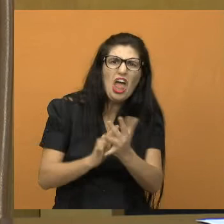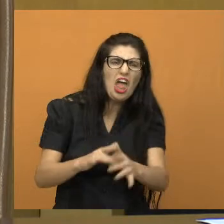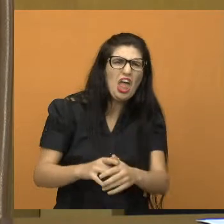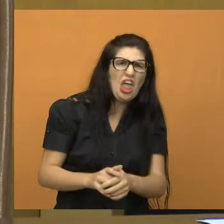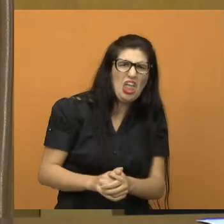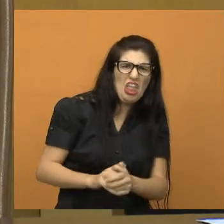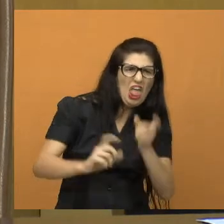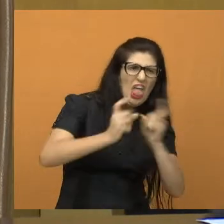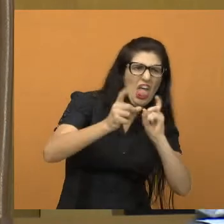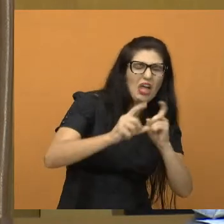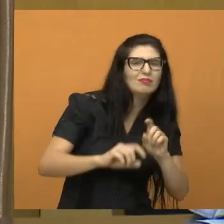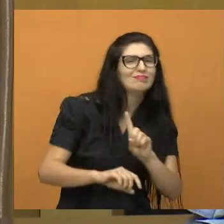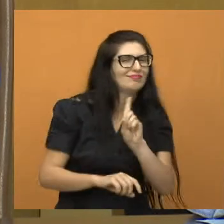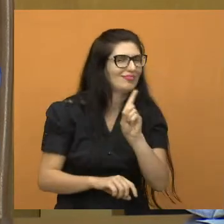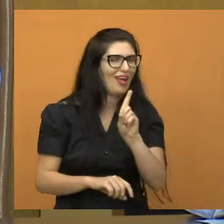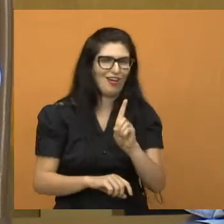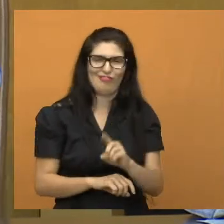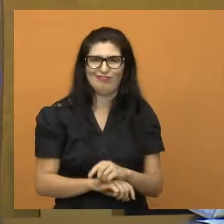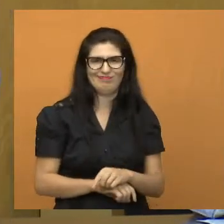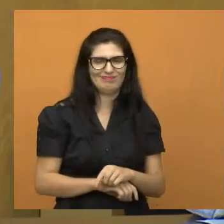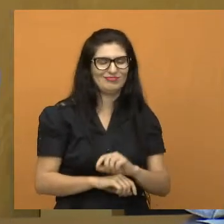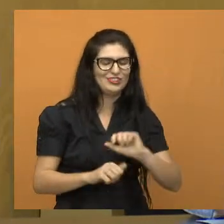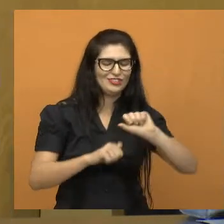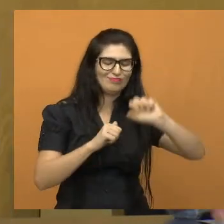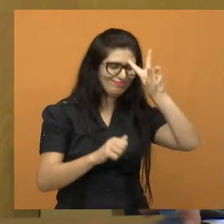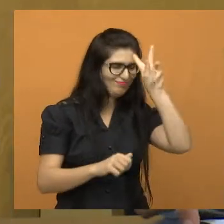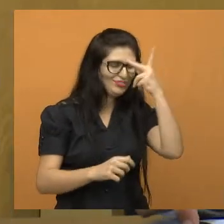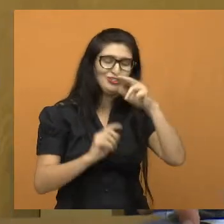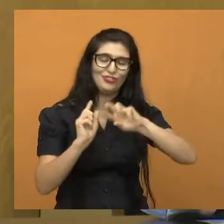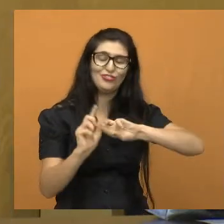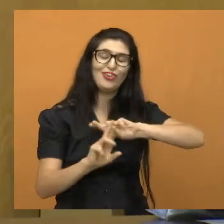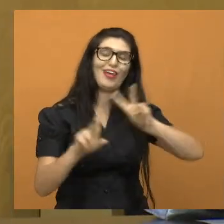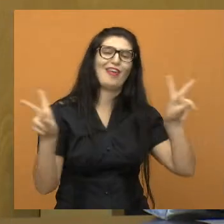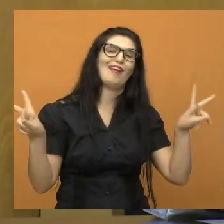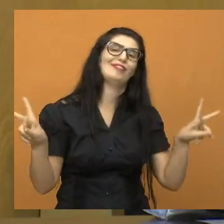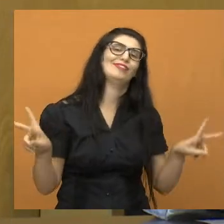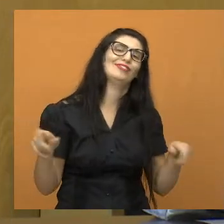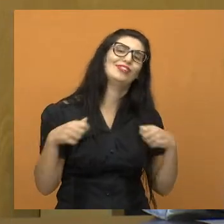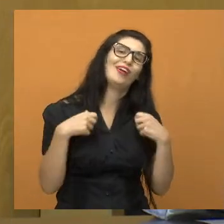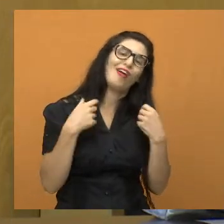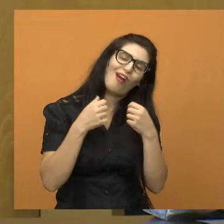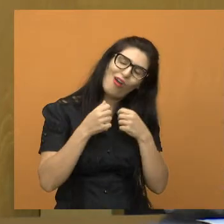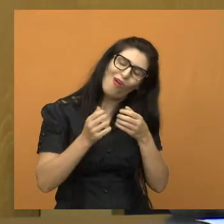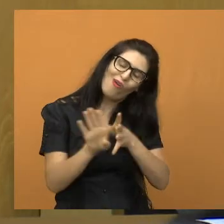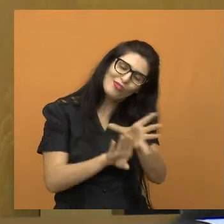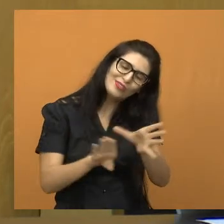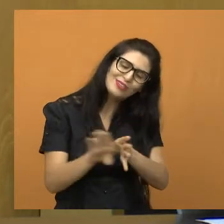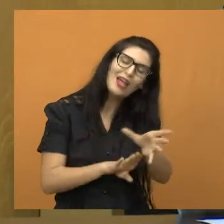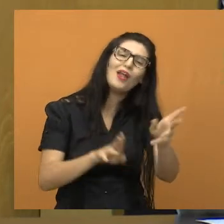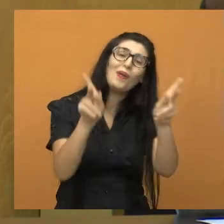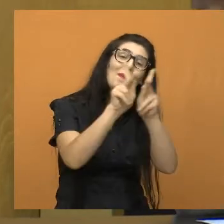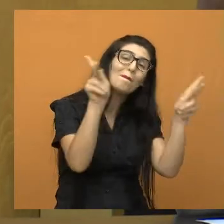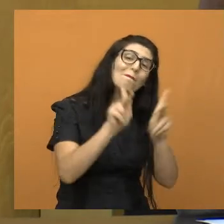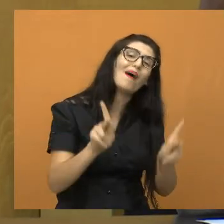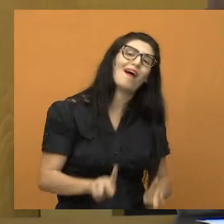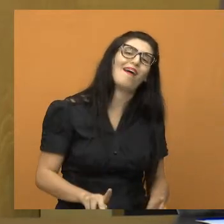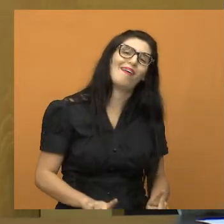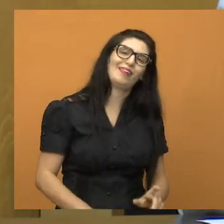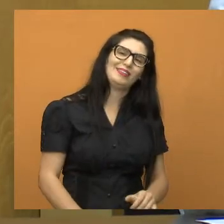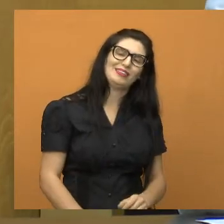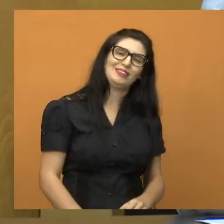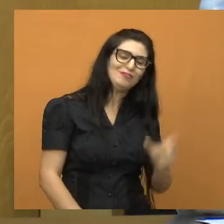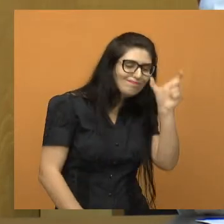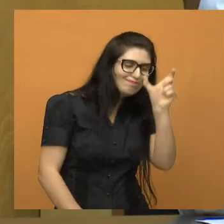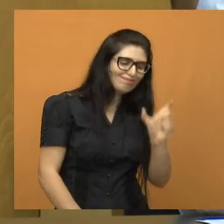mas eu não desejo isso para vocês. Eu quero que vocês construam a paz. Eu estou dando um exemplo.